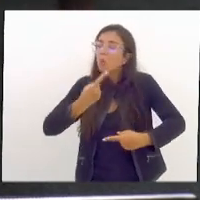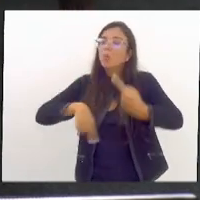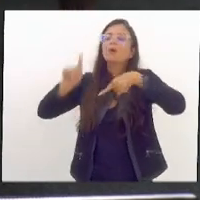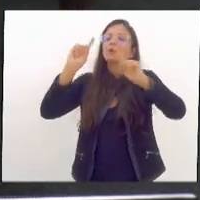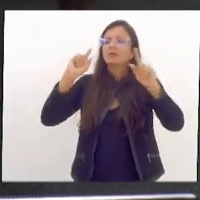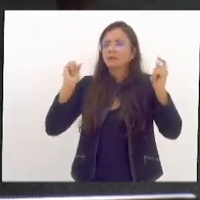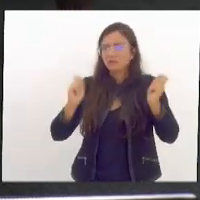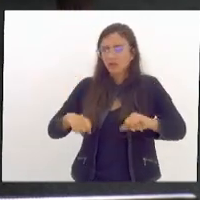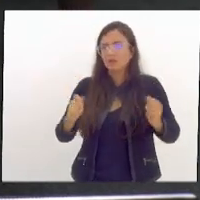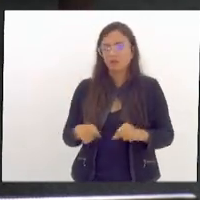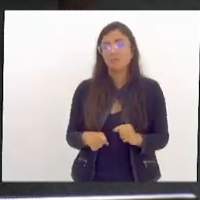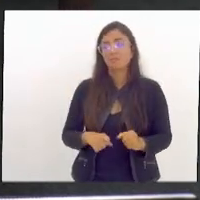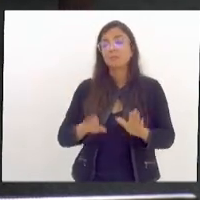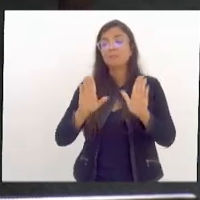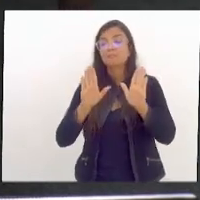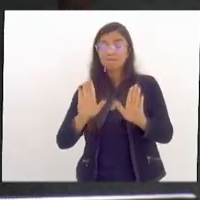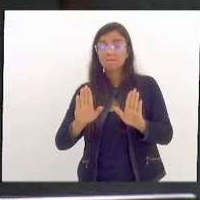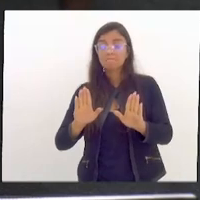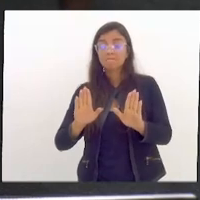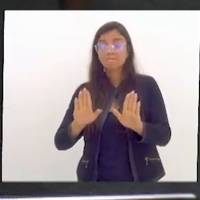Assim, pois, senhora presidente,